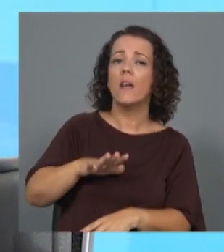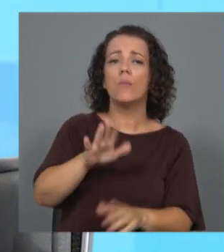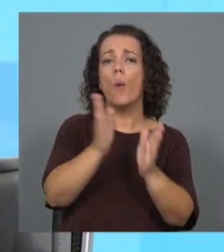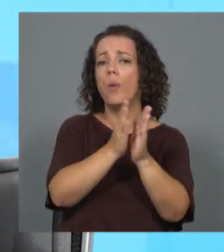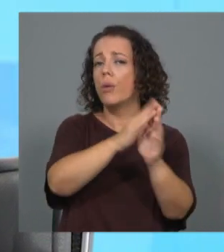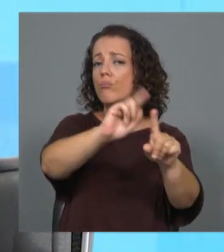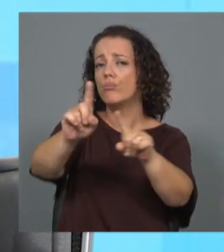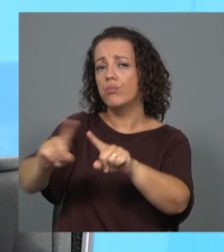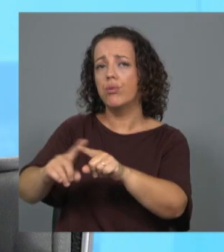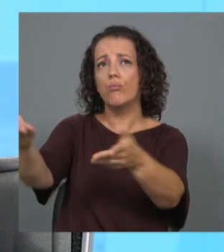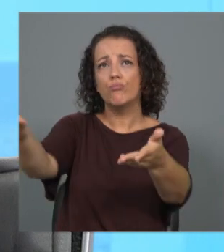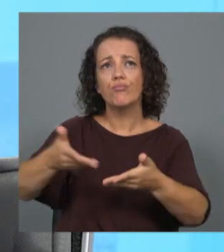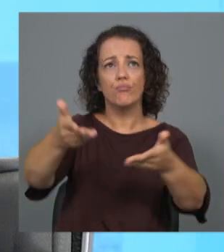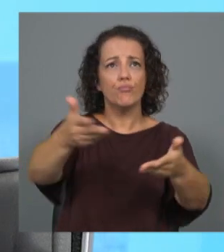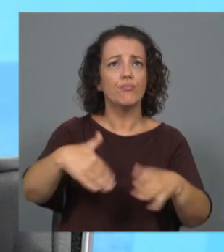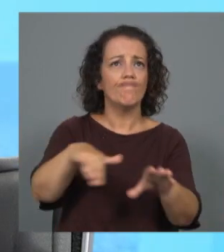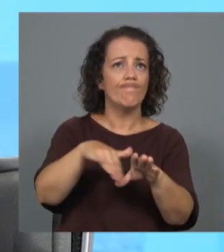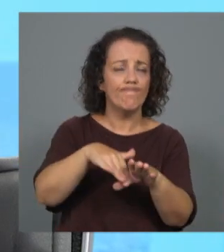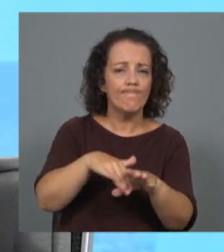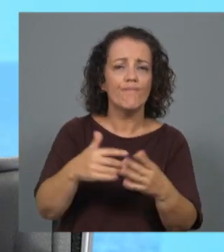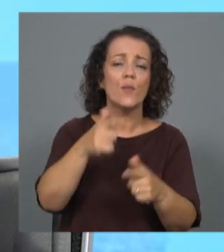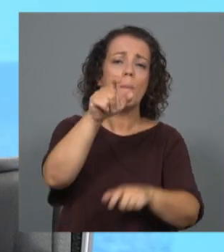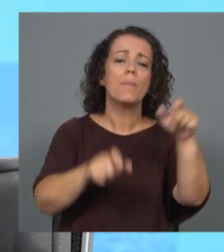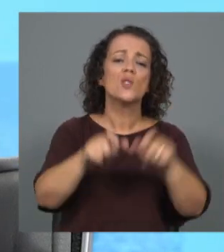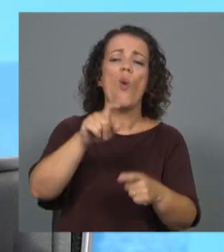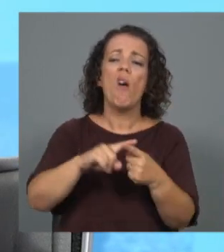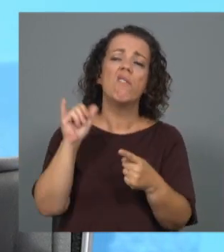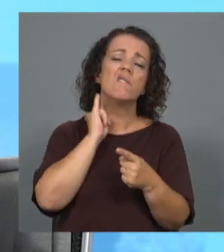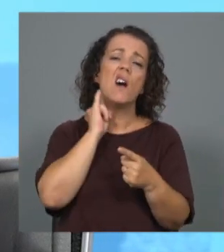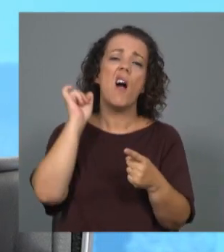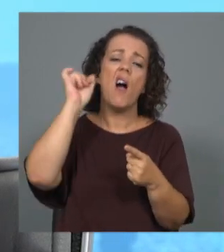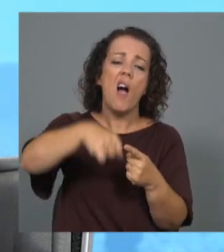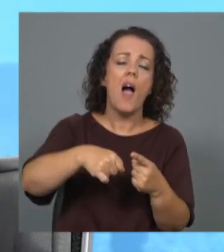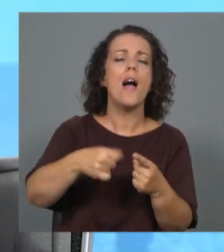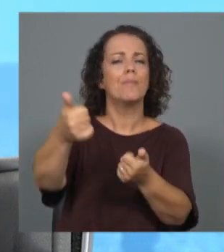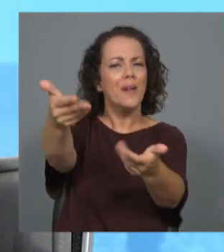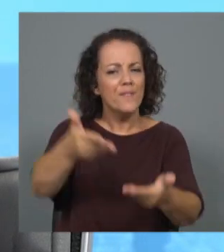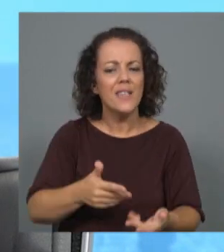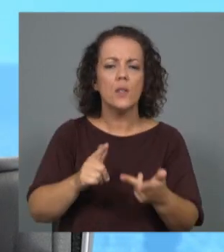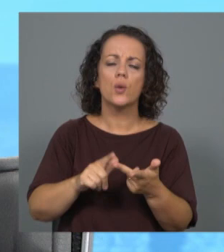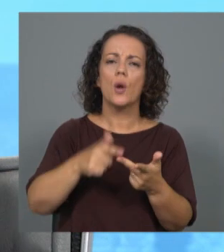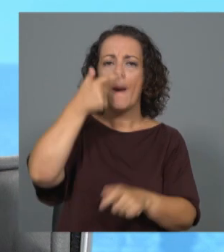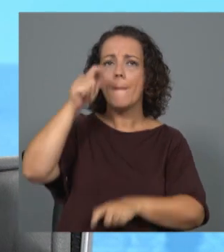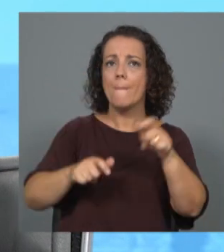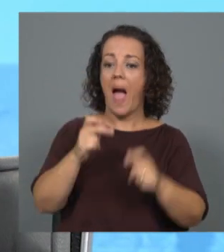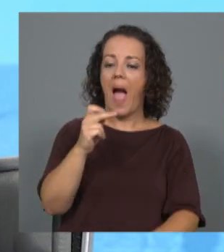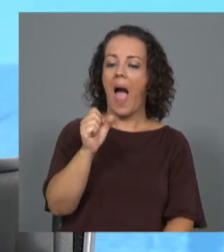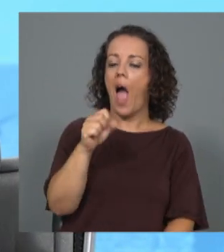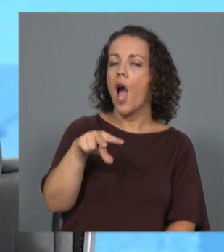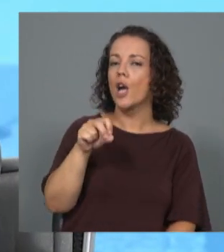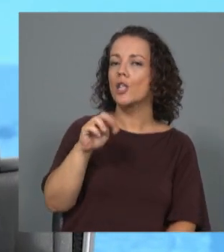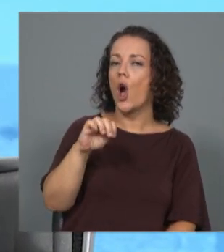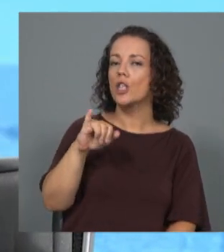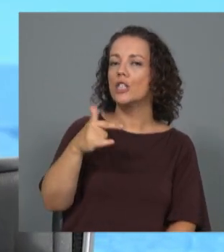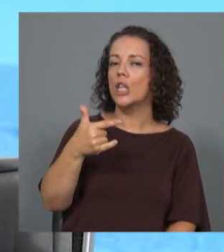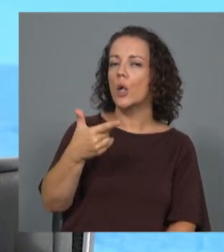os tais indiferentes, os descontentes, os que se consideram agnósticos, porque o agnóstico procura, ou